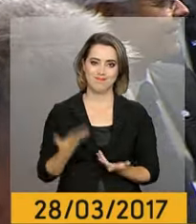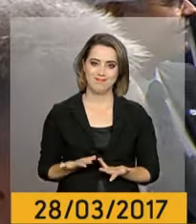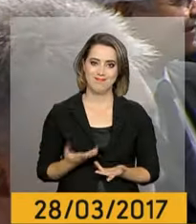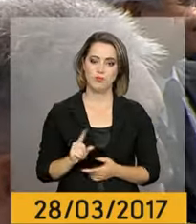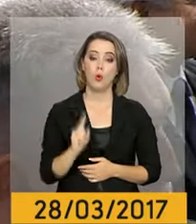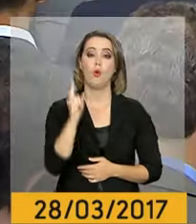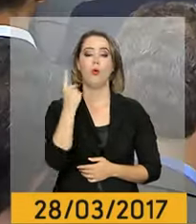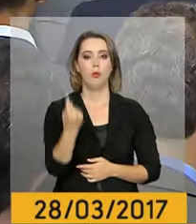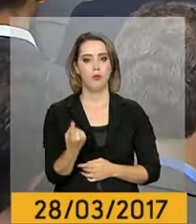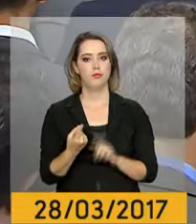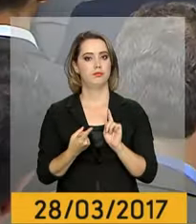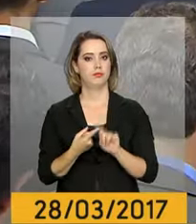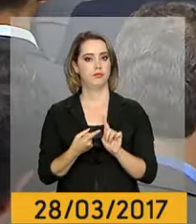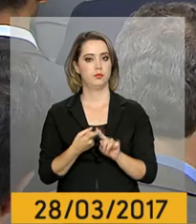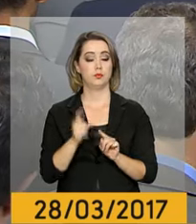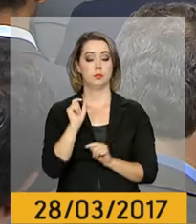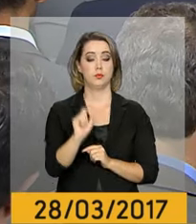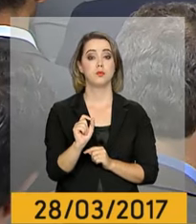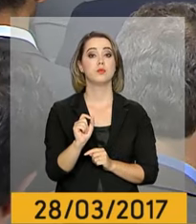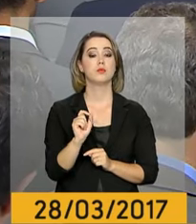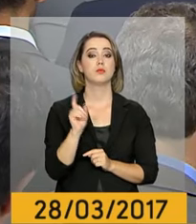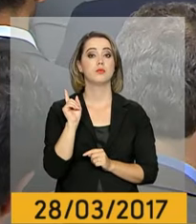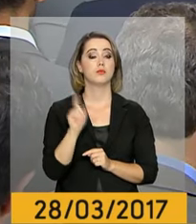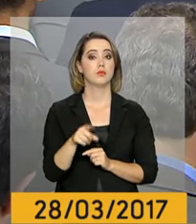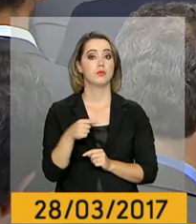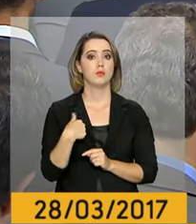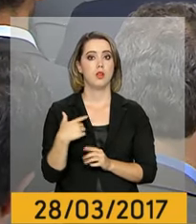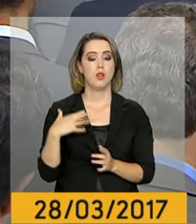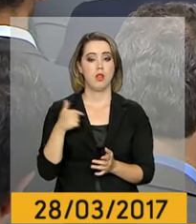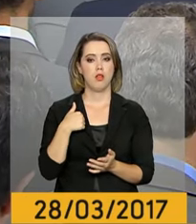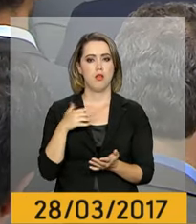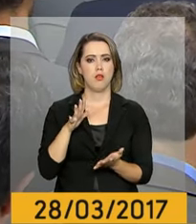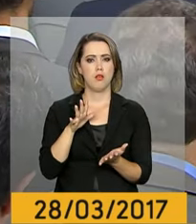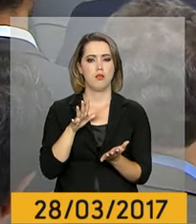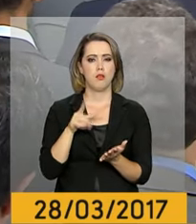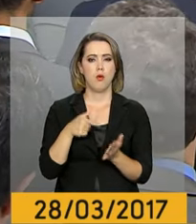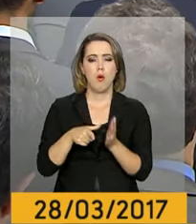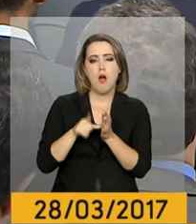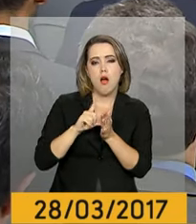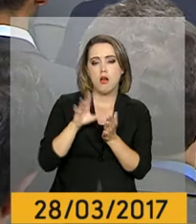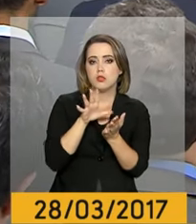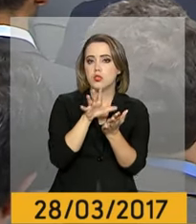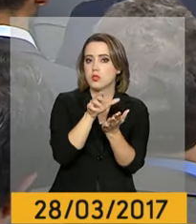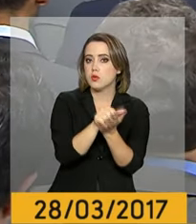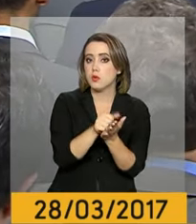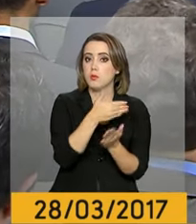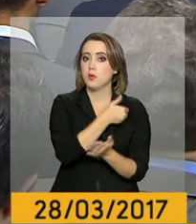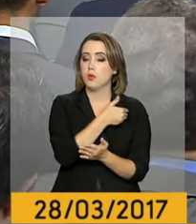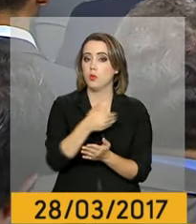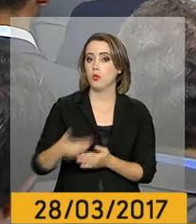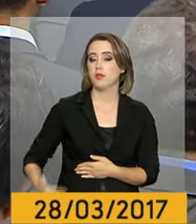elas foi que ao assumir um pouco antes de assumir o